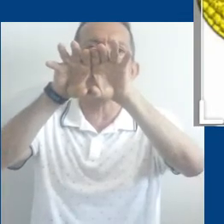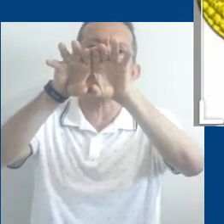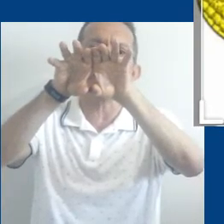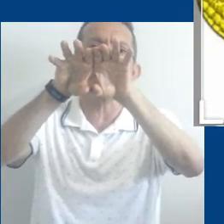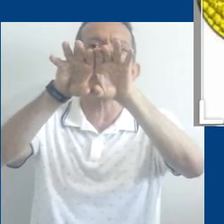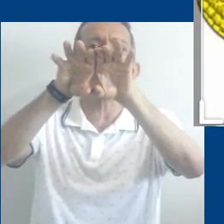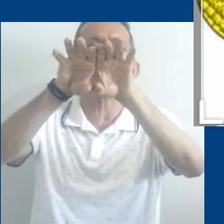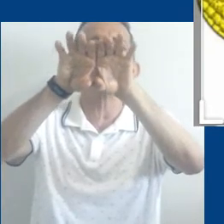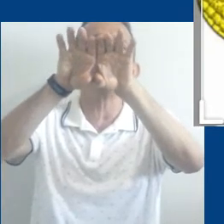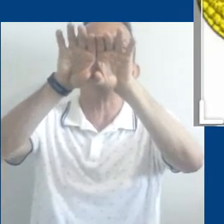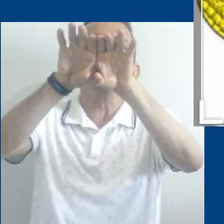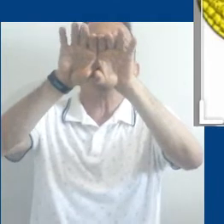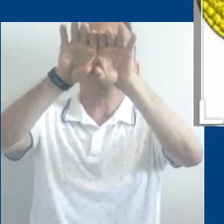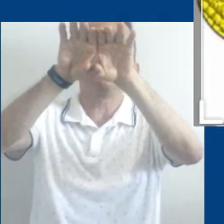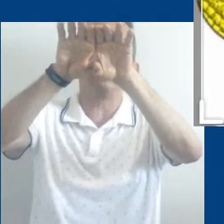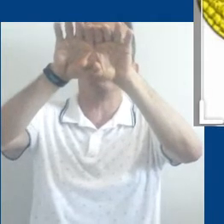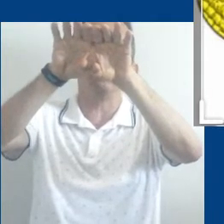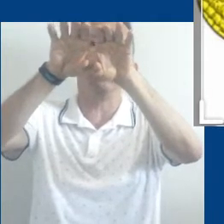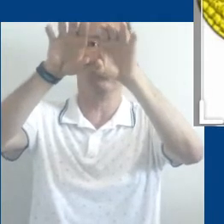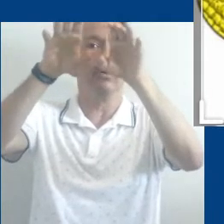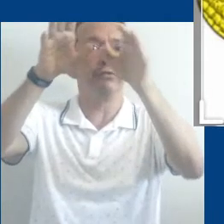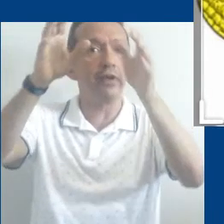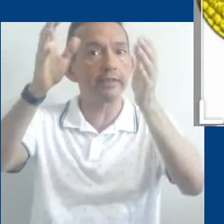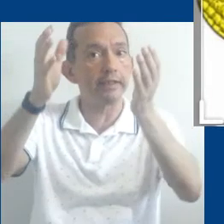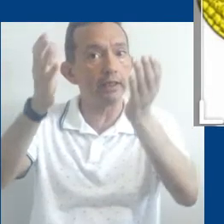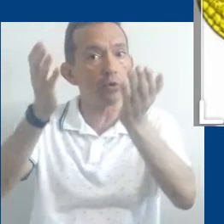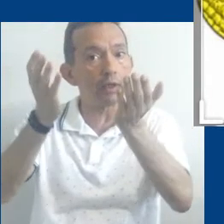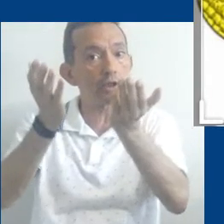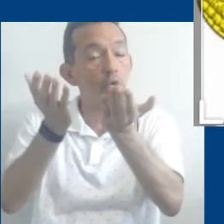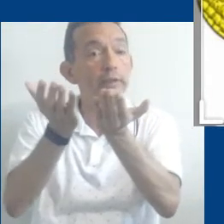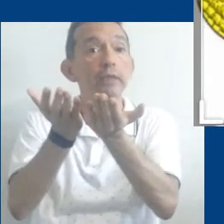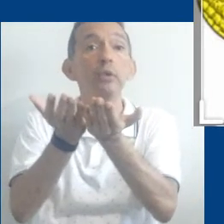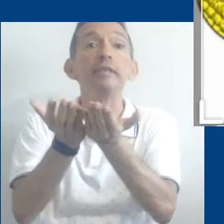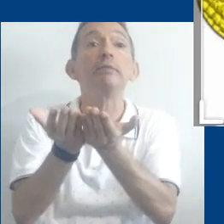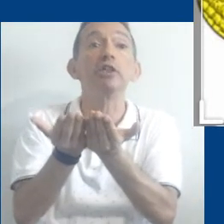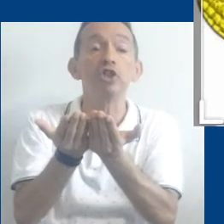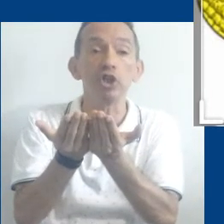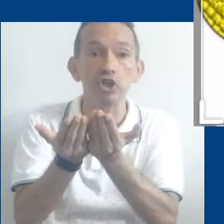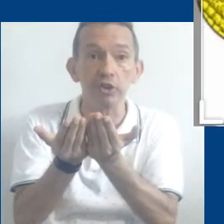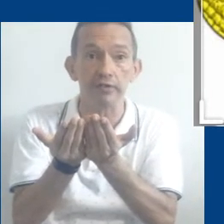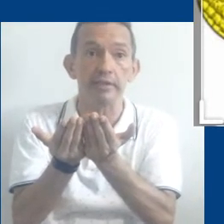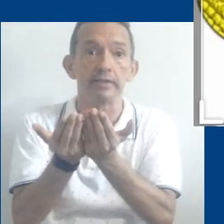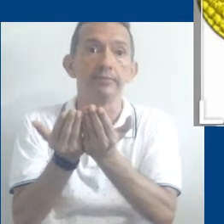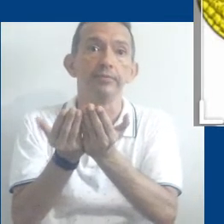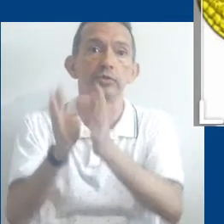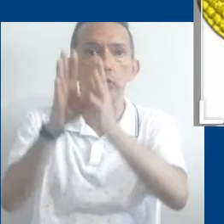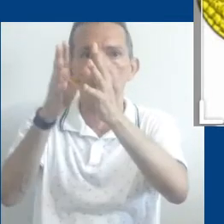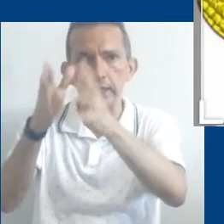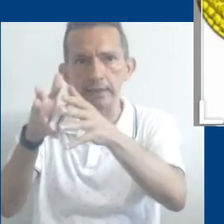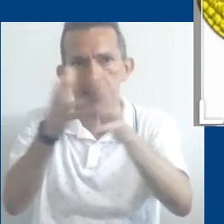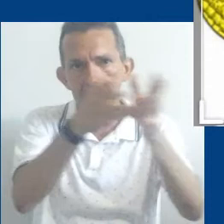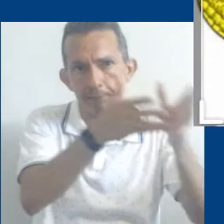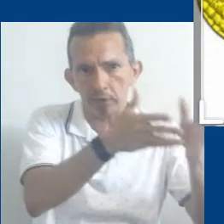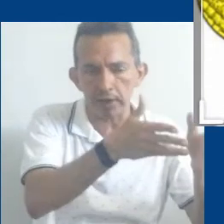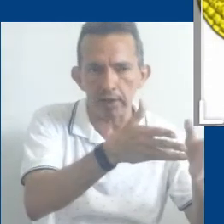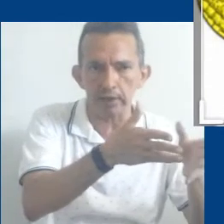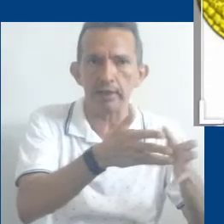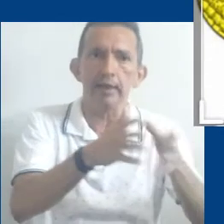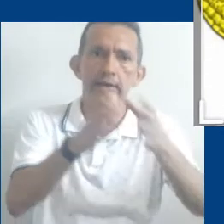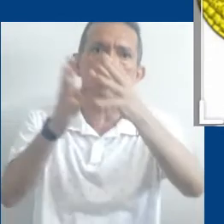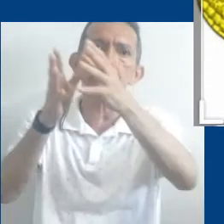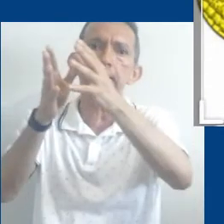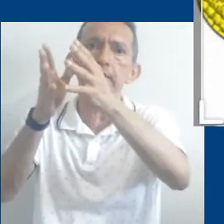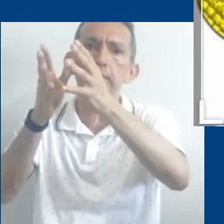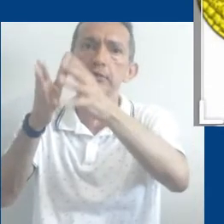vai, por exemplo, o lisossoma são vesículas contendo enzimas digestivas. Toda enzima é